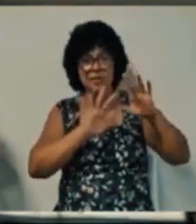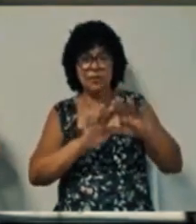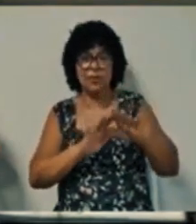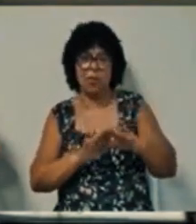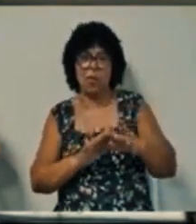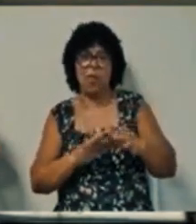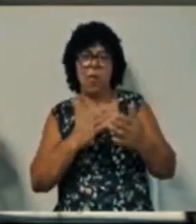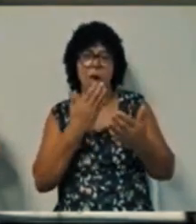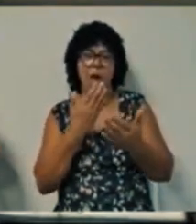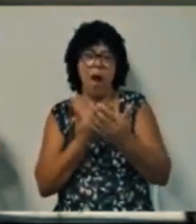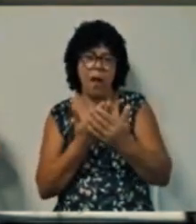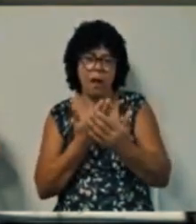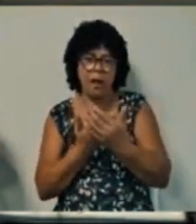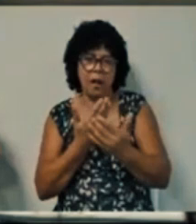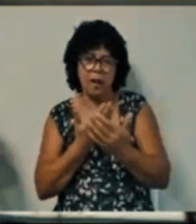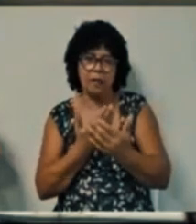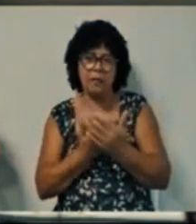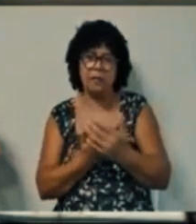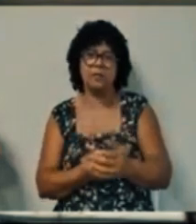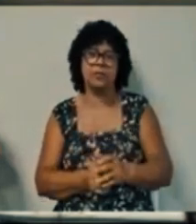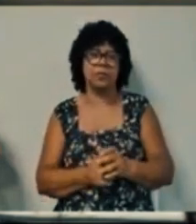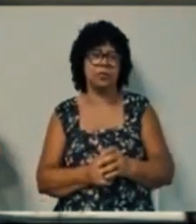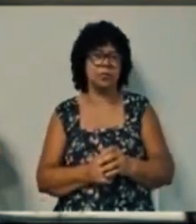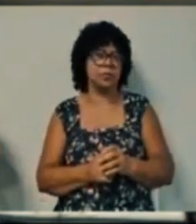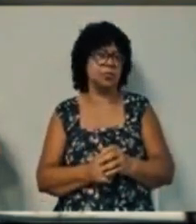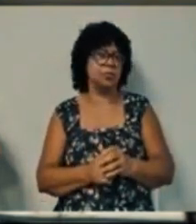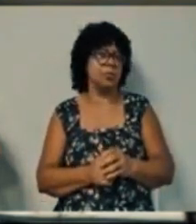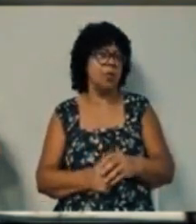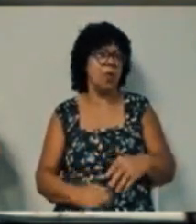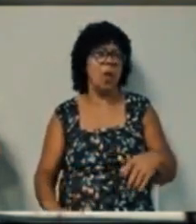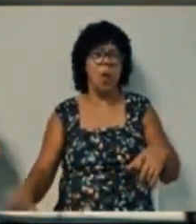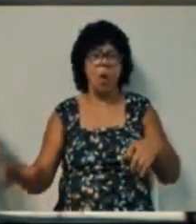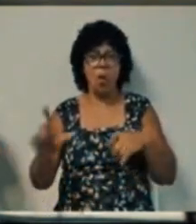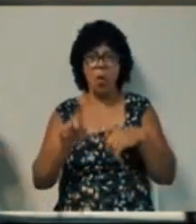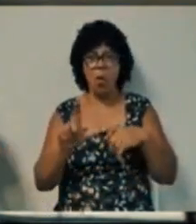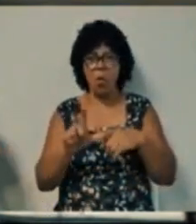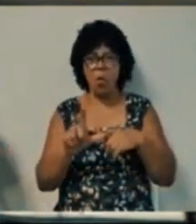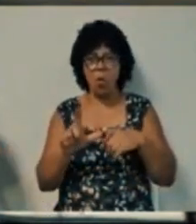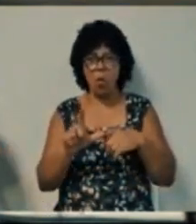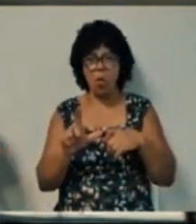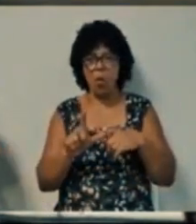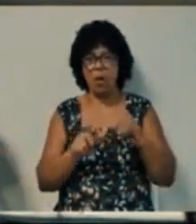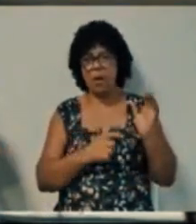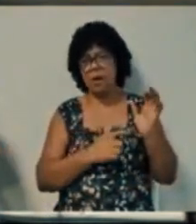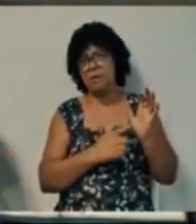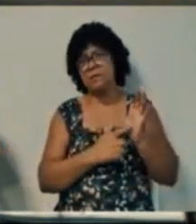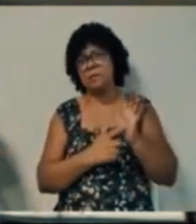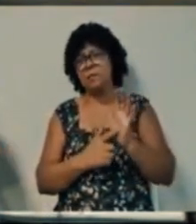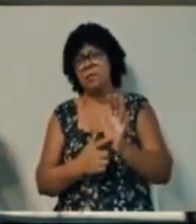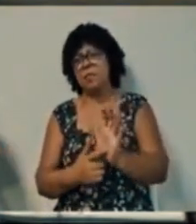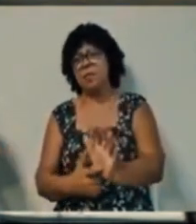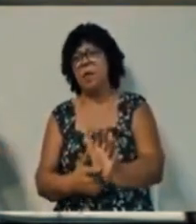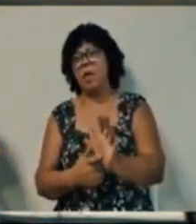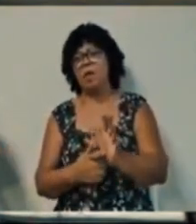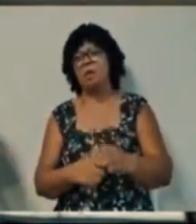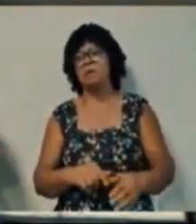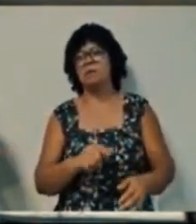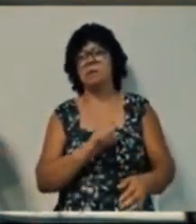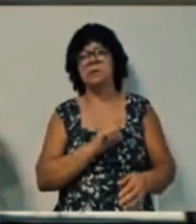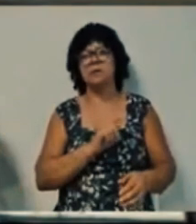extraordinário. Lucas, um médico, ele faz questão de destacar que eram